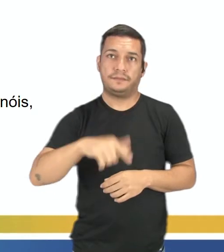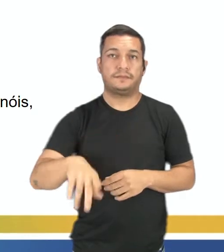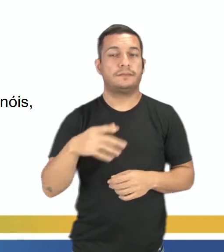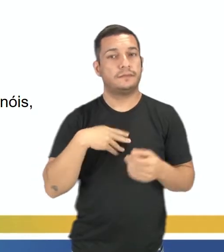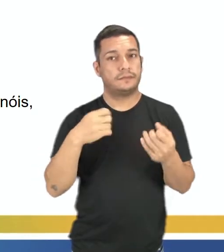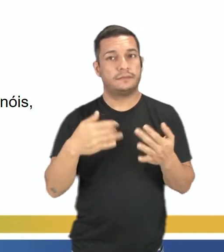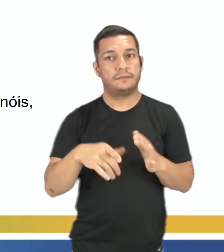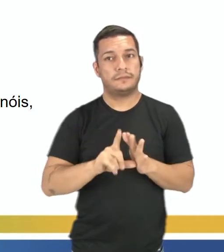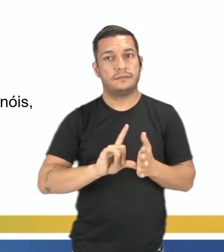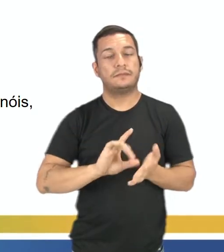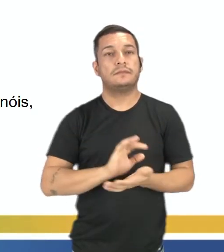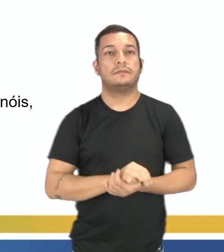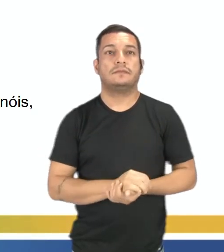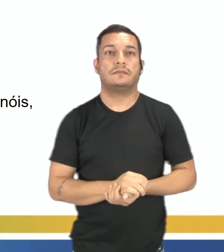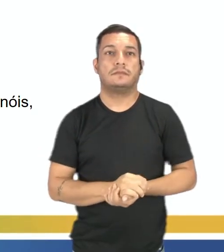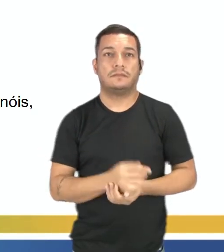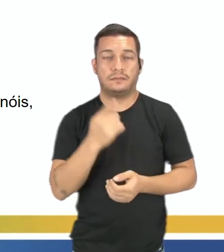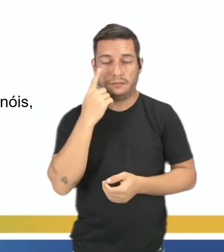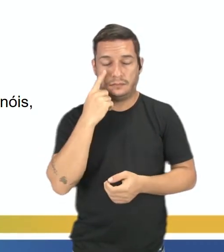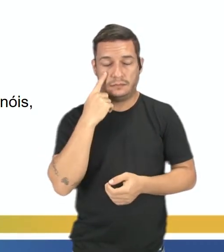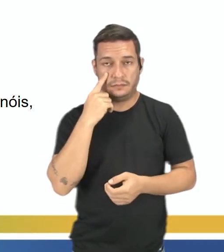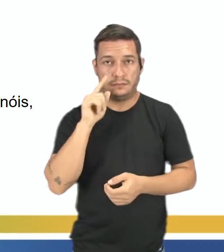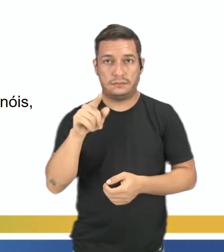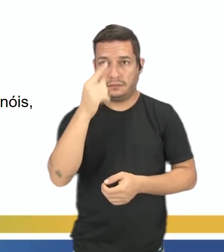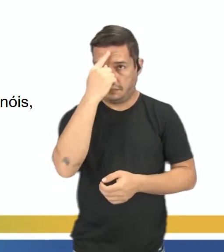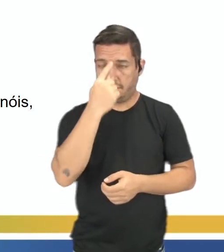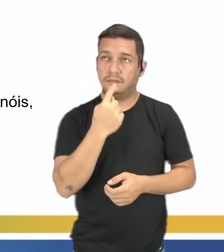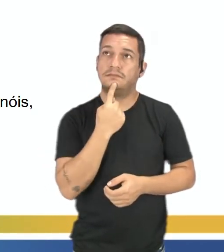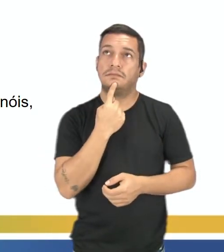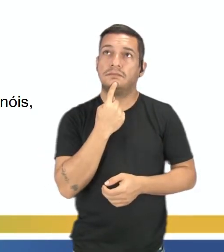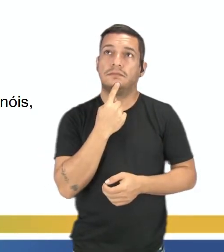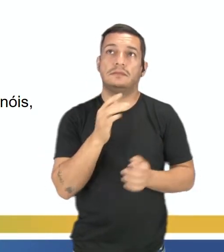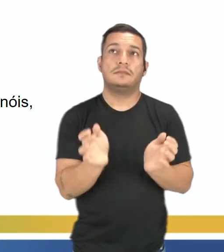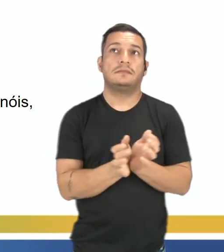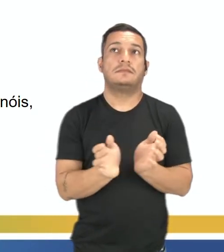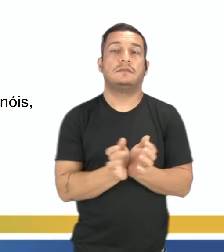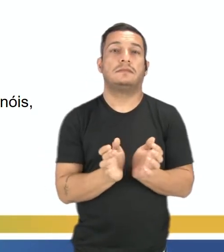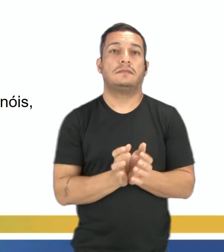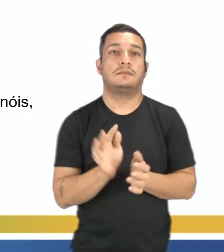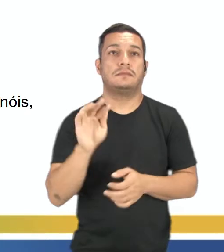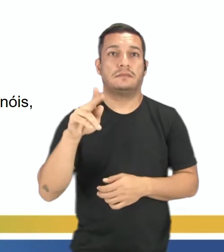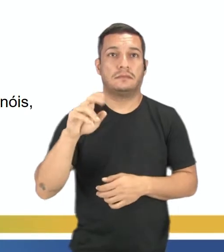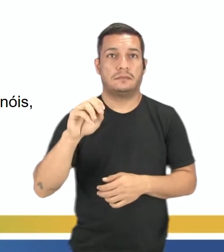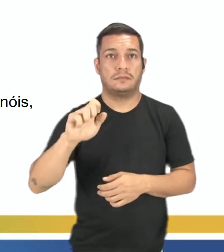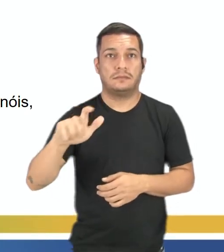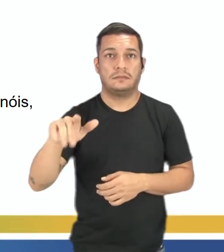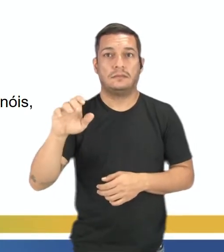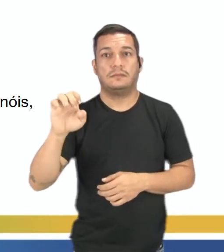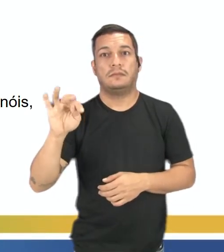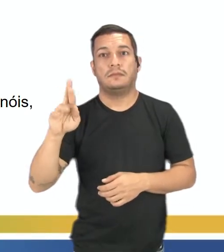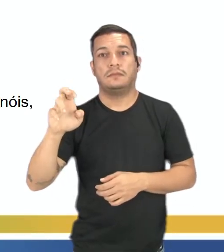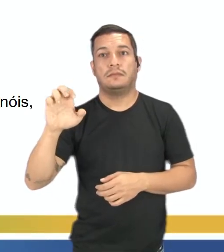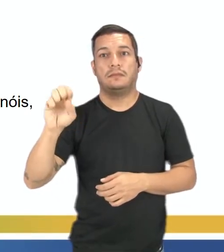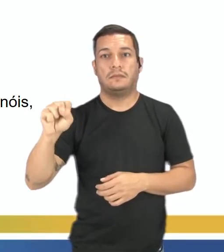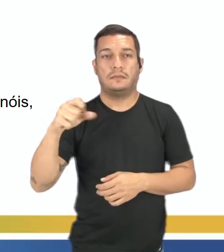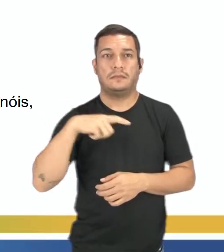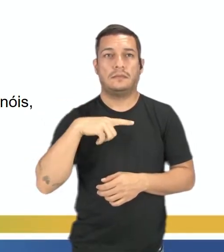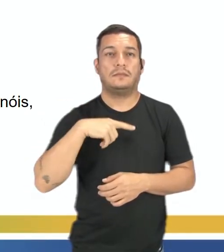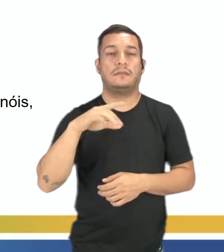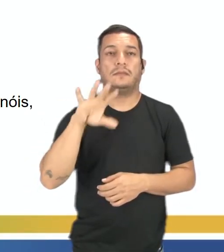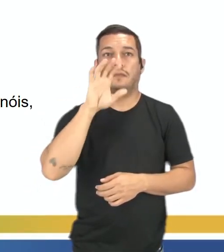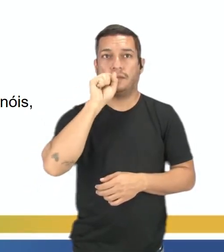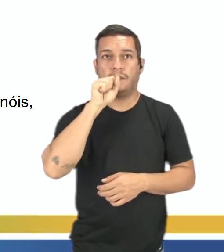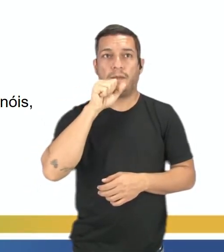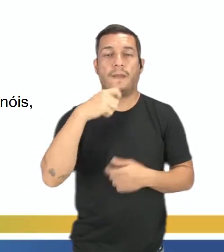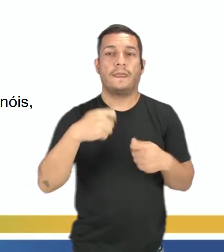repetindo o que já foi falado anteriormente vamos observar aqui na imagem ó o grupo funcional dos éteres tá vendo aqui ó eu